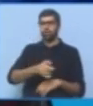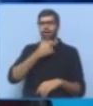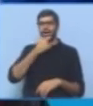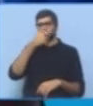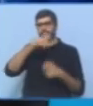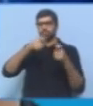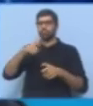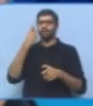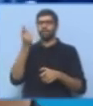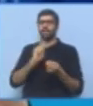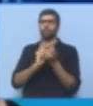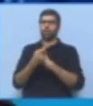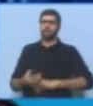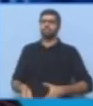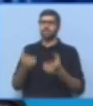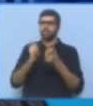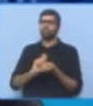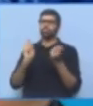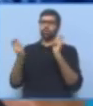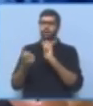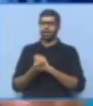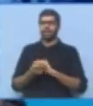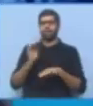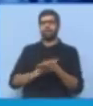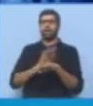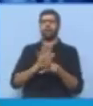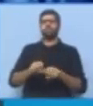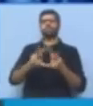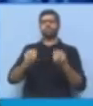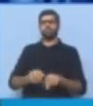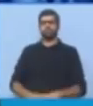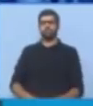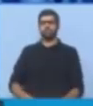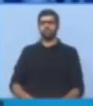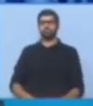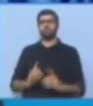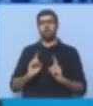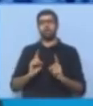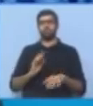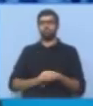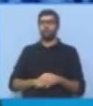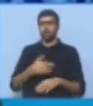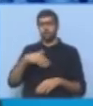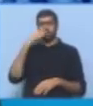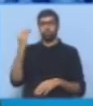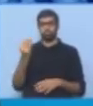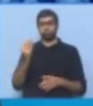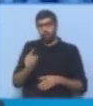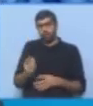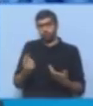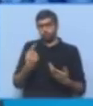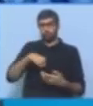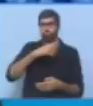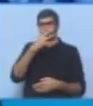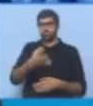que queriam mudar de vida e se converter e deixar algum pecado, digamos assim, não é? Aliás, e portanto, eram adultos, não é? Aliás,